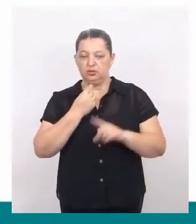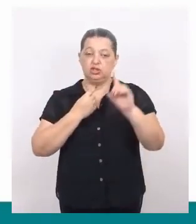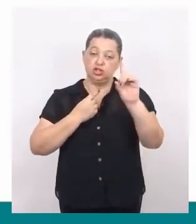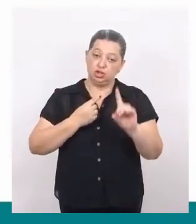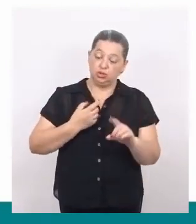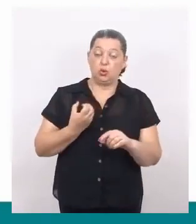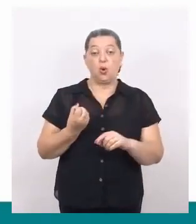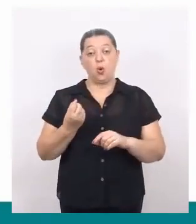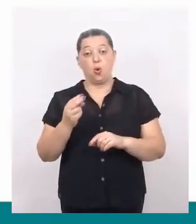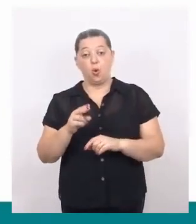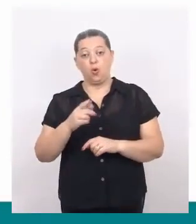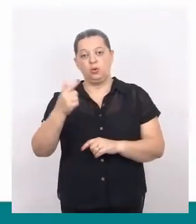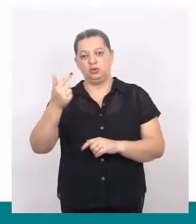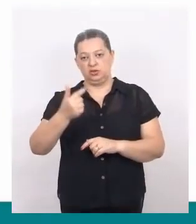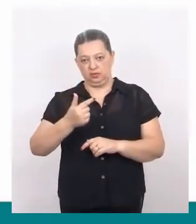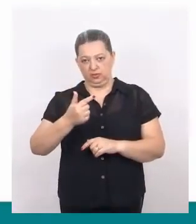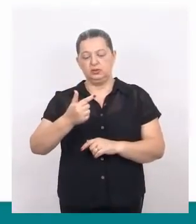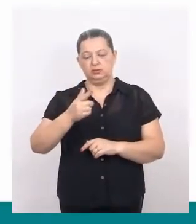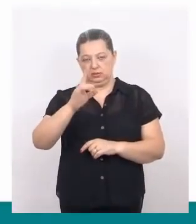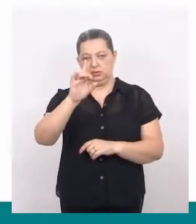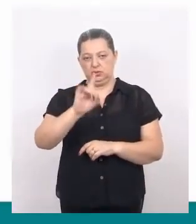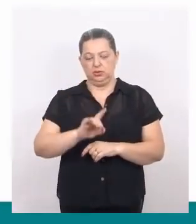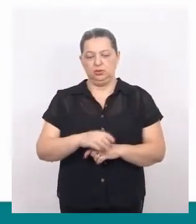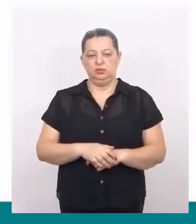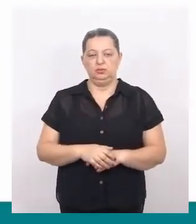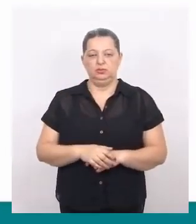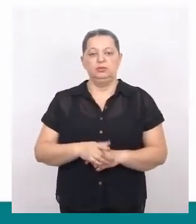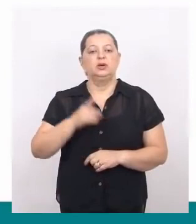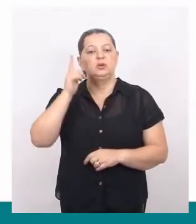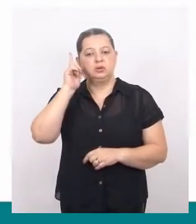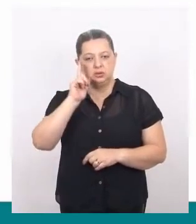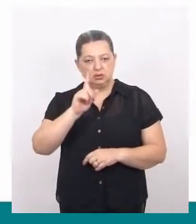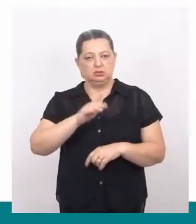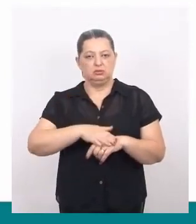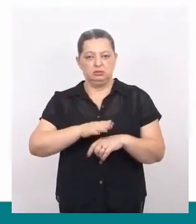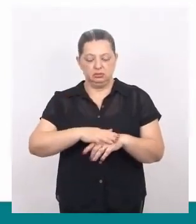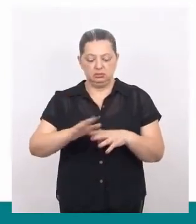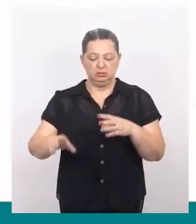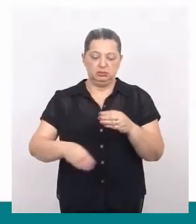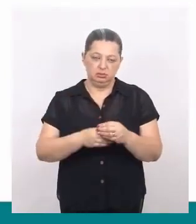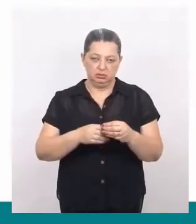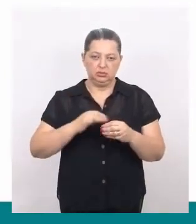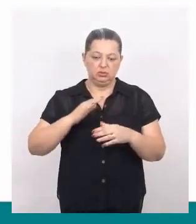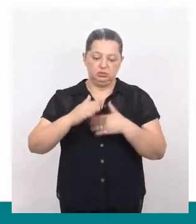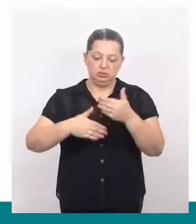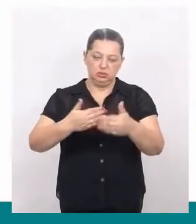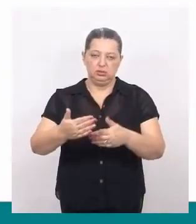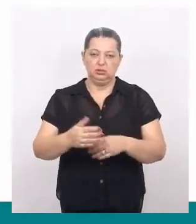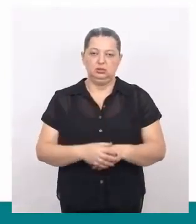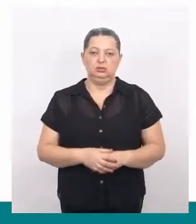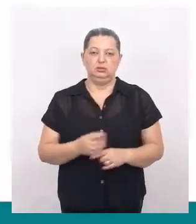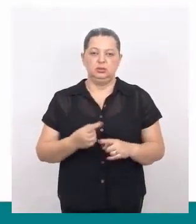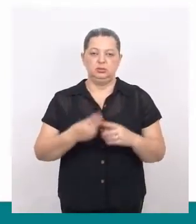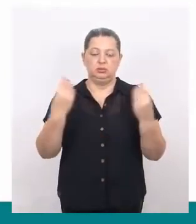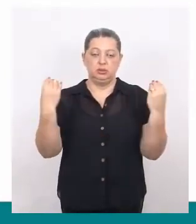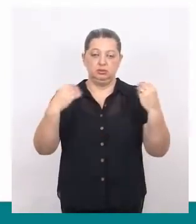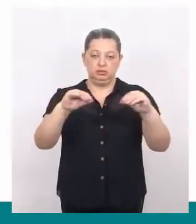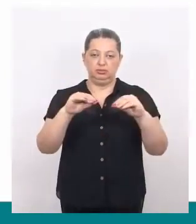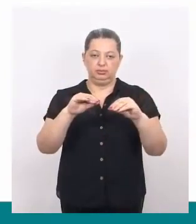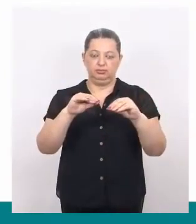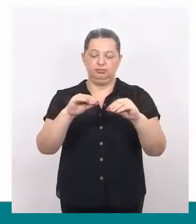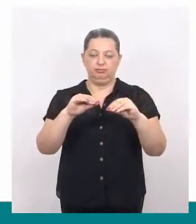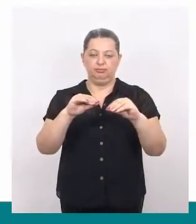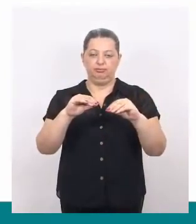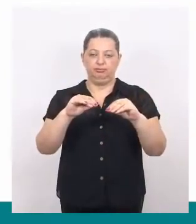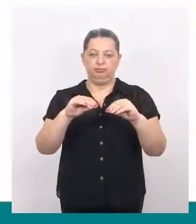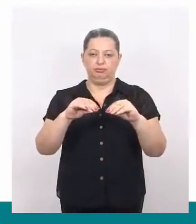vice-diretor para conseguir realizar todos os processos de realizar a atribuição, porque senão a sede provavelmente vai jogar um aviso na tela que você